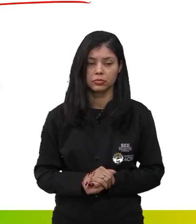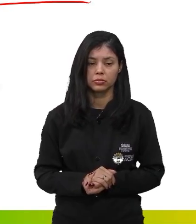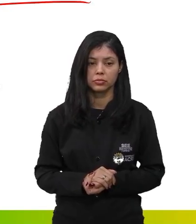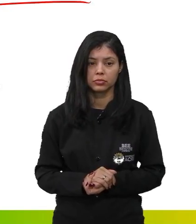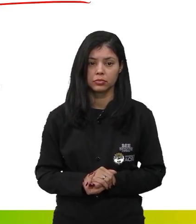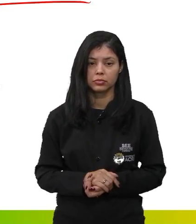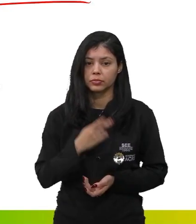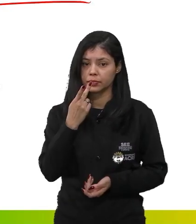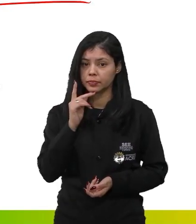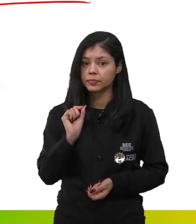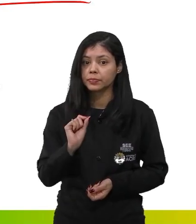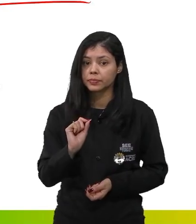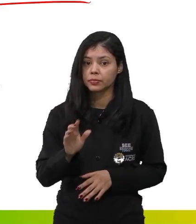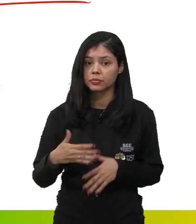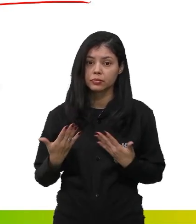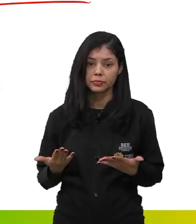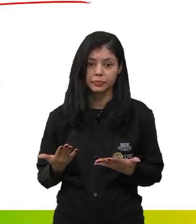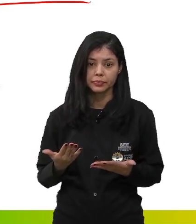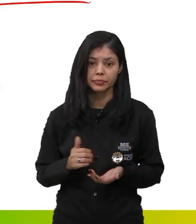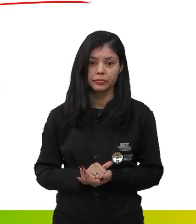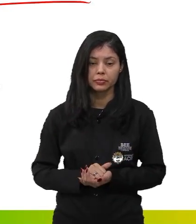Marca aí, fala aí.